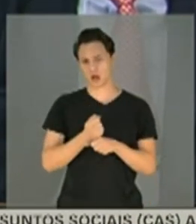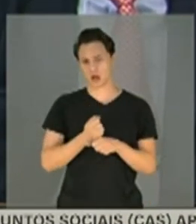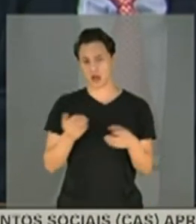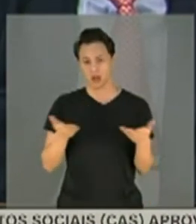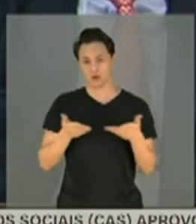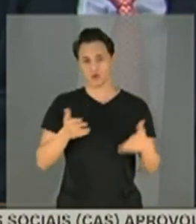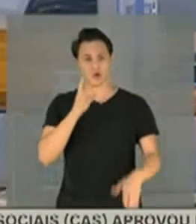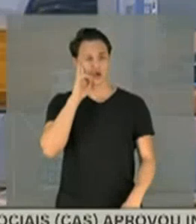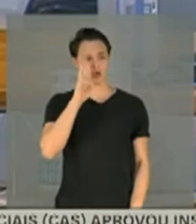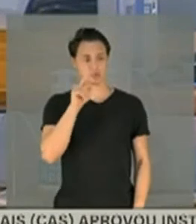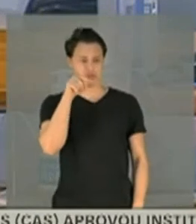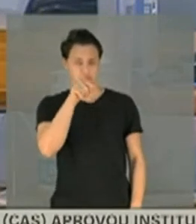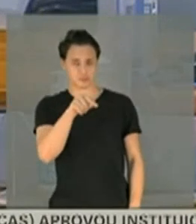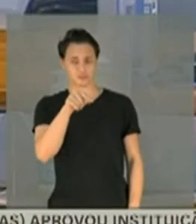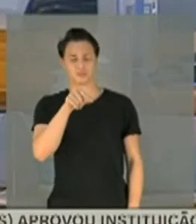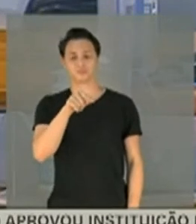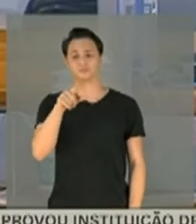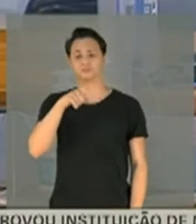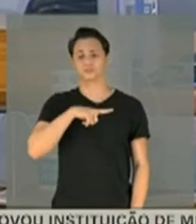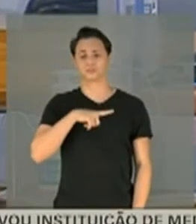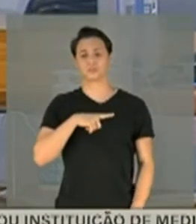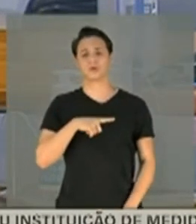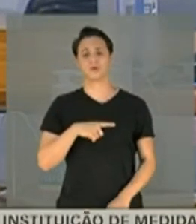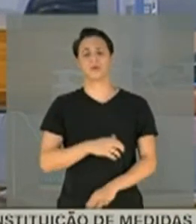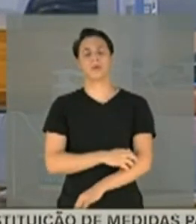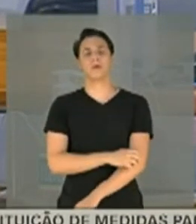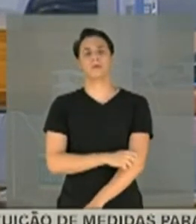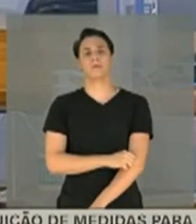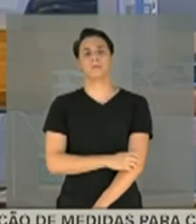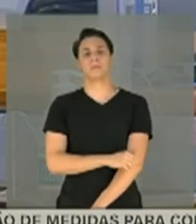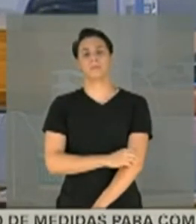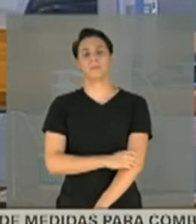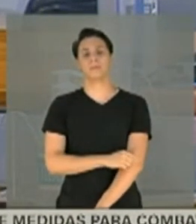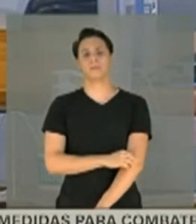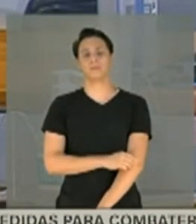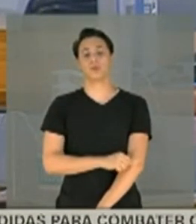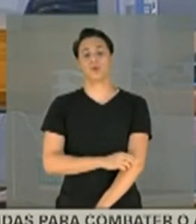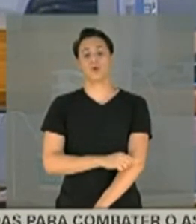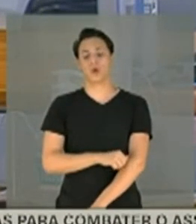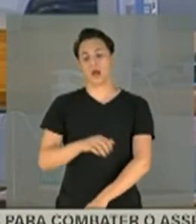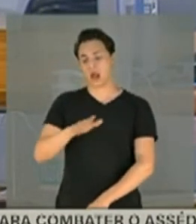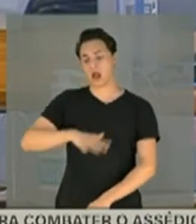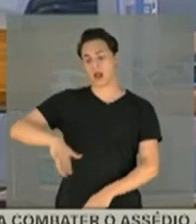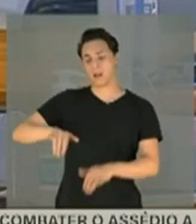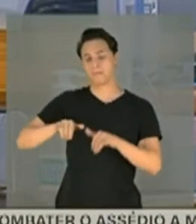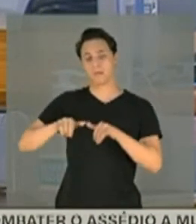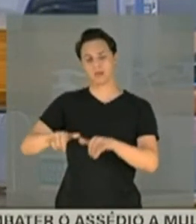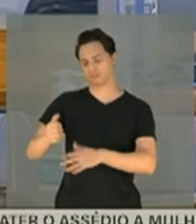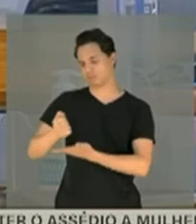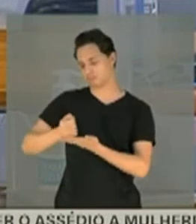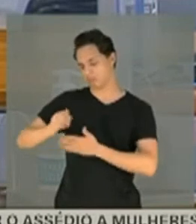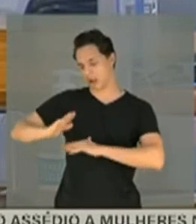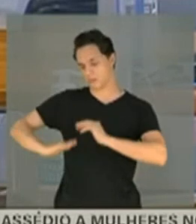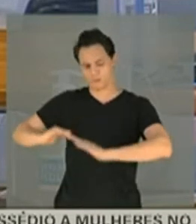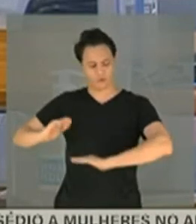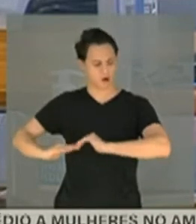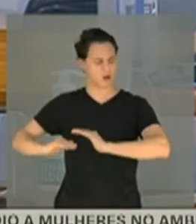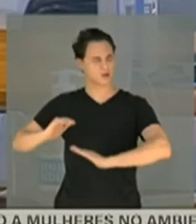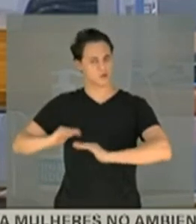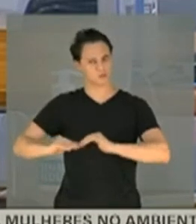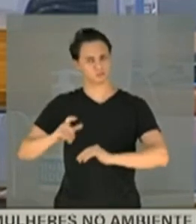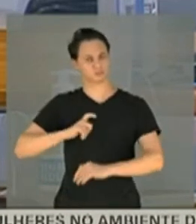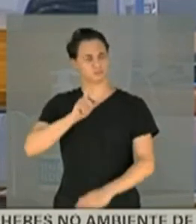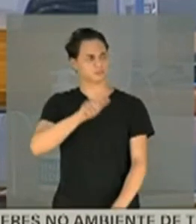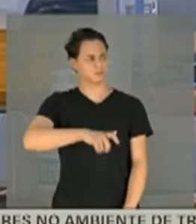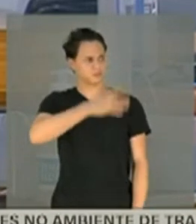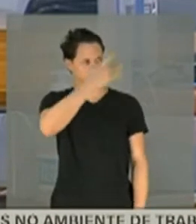foi citado por pessoas do mercado de laboratórios que o descreveram como alguém que, abro